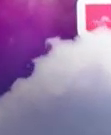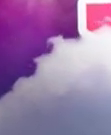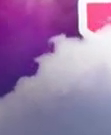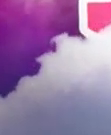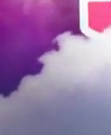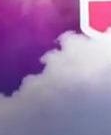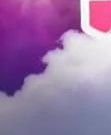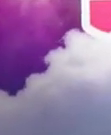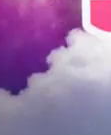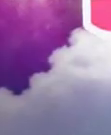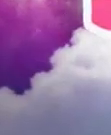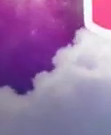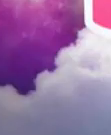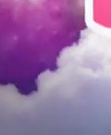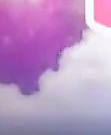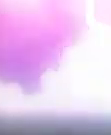Bem-vindo à Casa dos